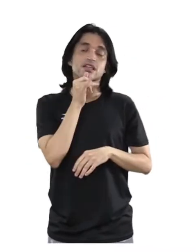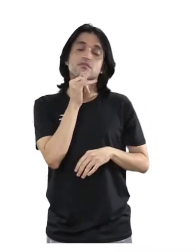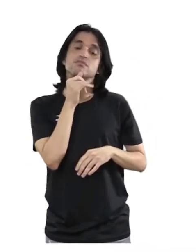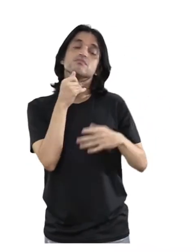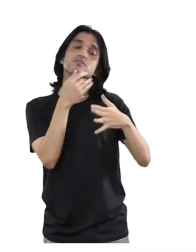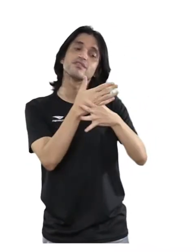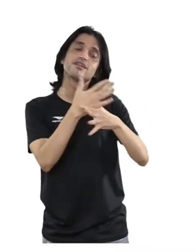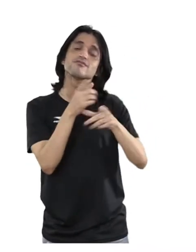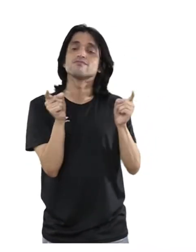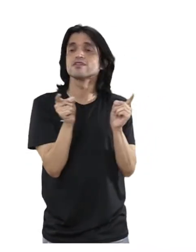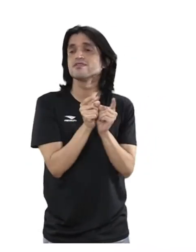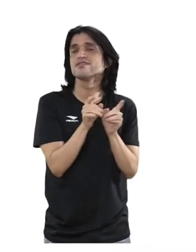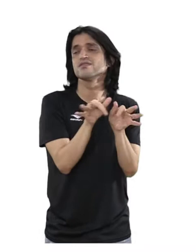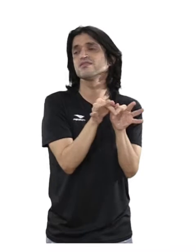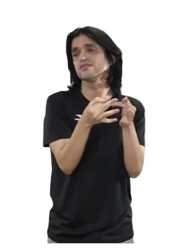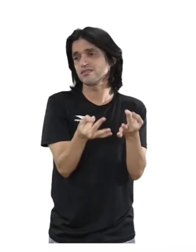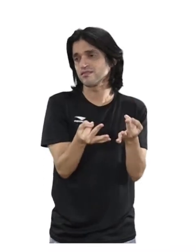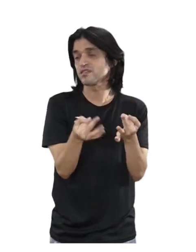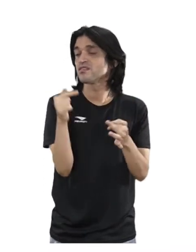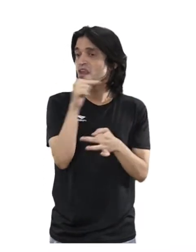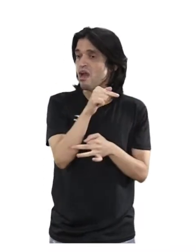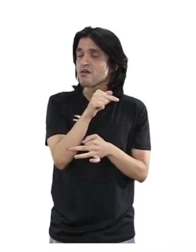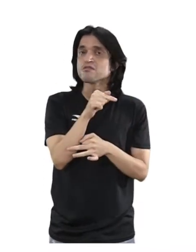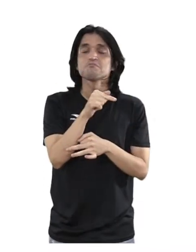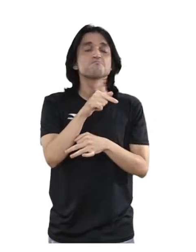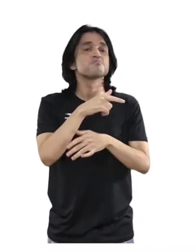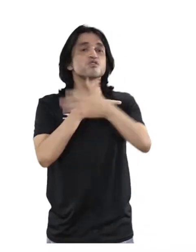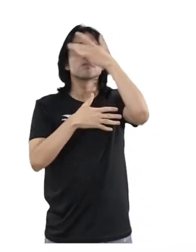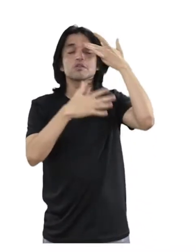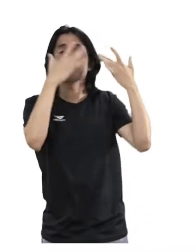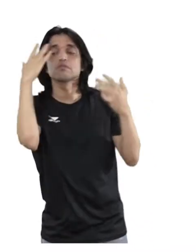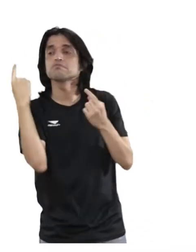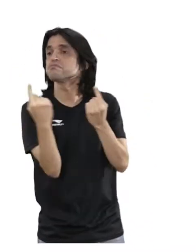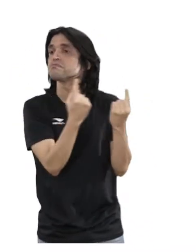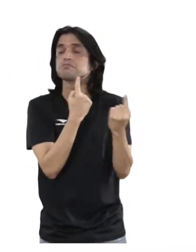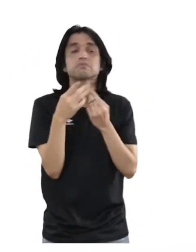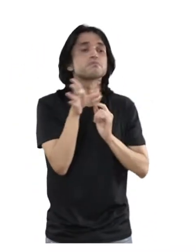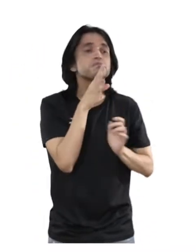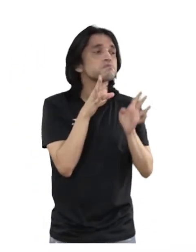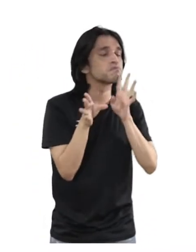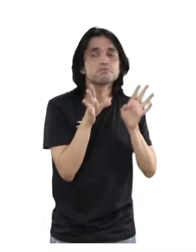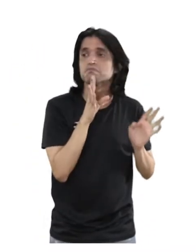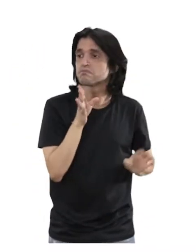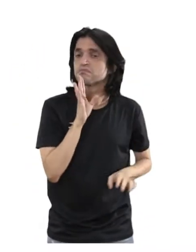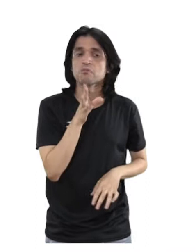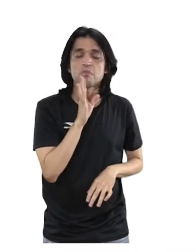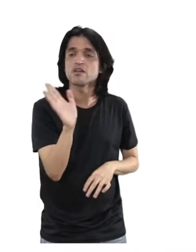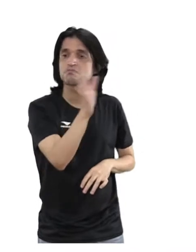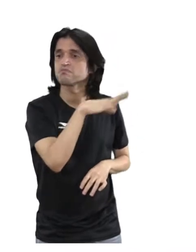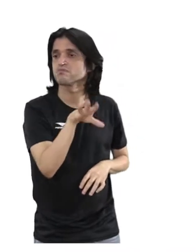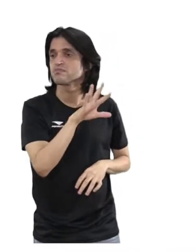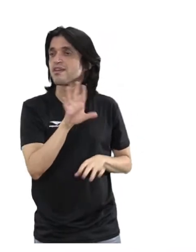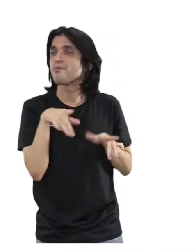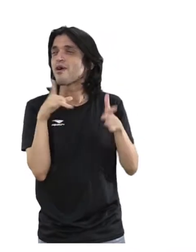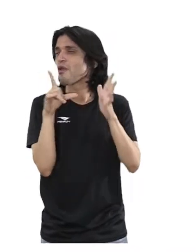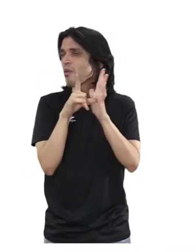pacata. Lá, todas as pessoas se conhecem. O que há na cidade se resume em praticamente algumas lojas,